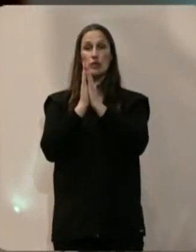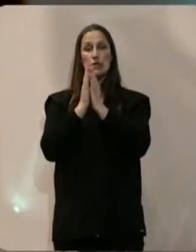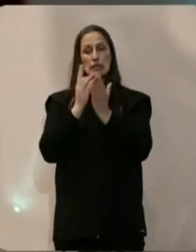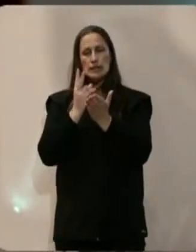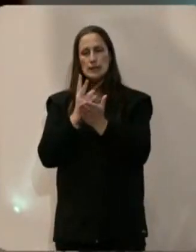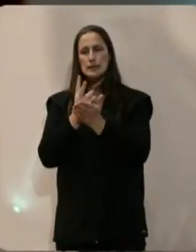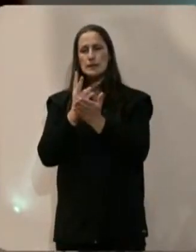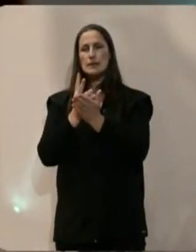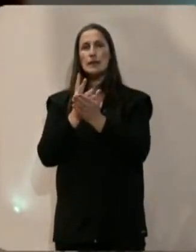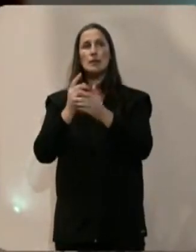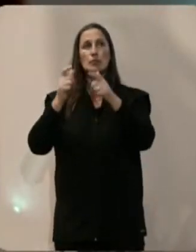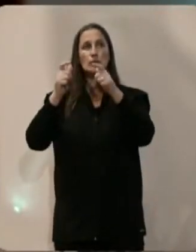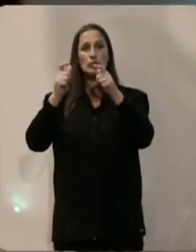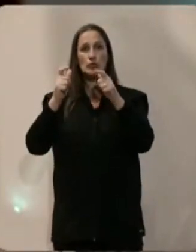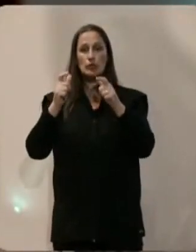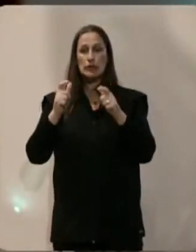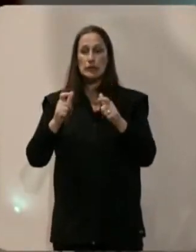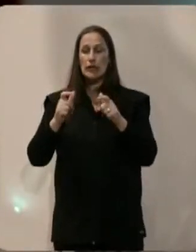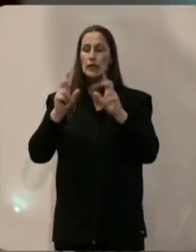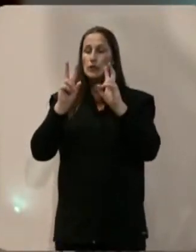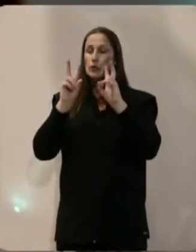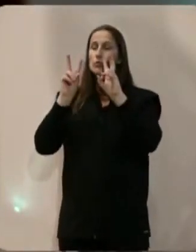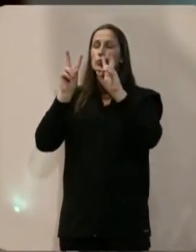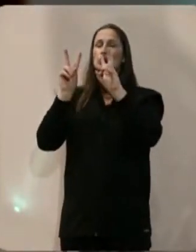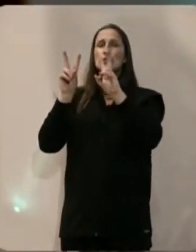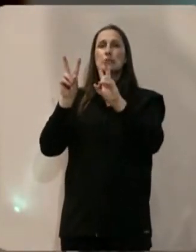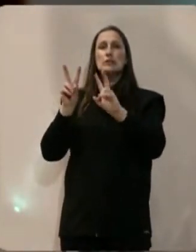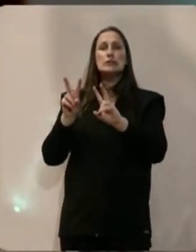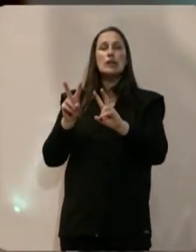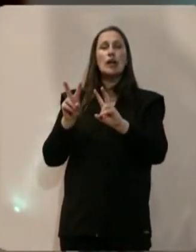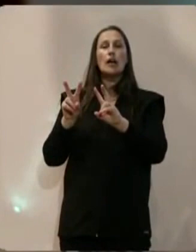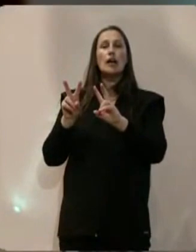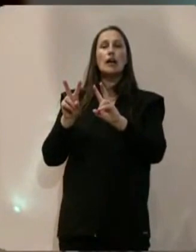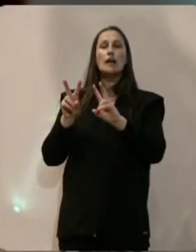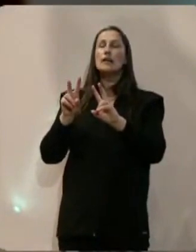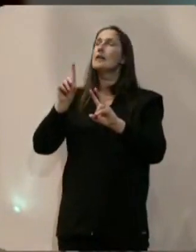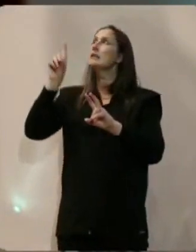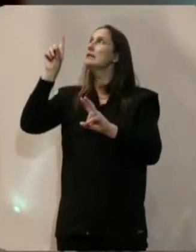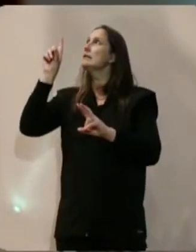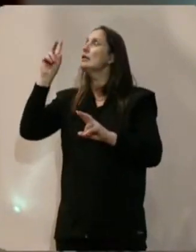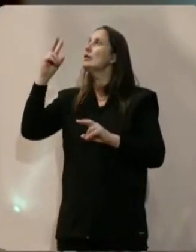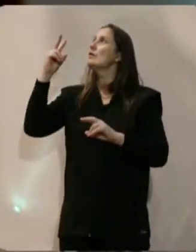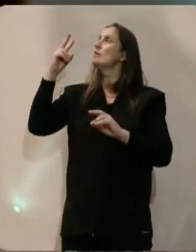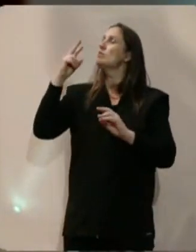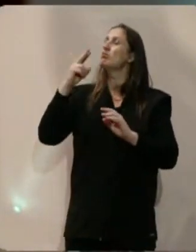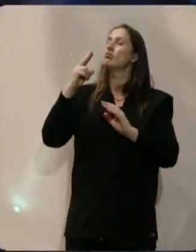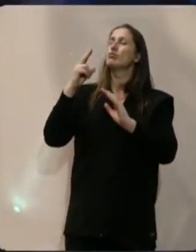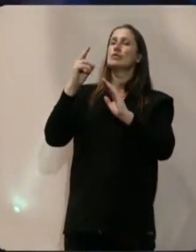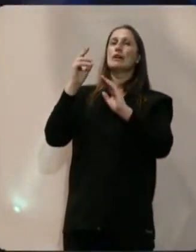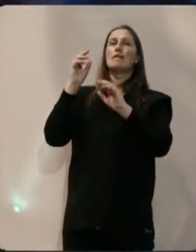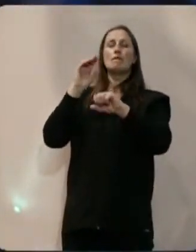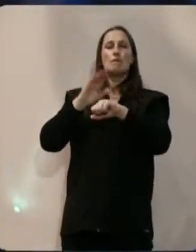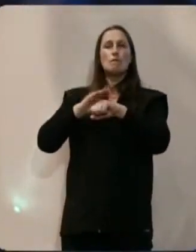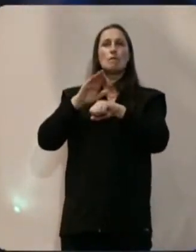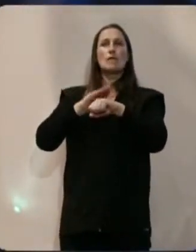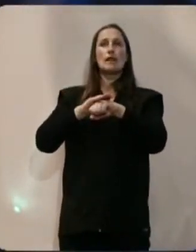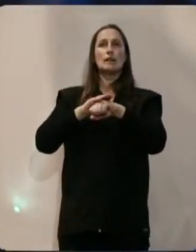estiver aqui nesse templo, olhar para ele e orarmos, o que o Senhor escute, o que o Senhor faça. E aí o Senhor